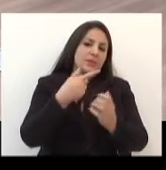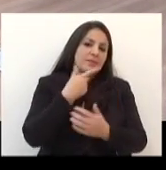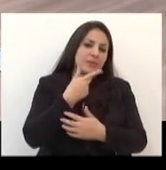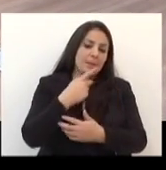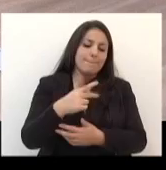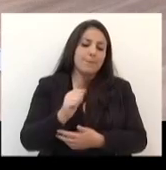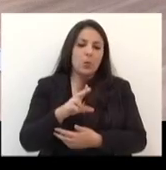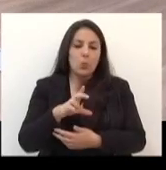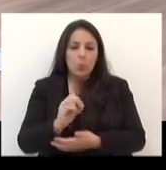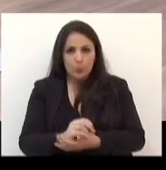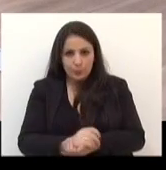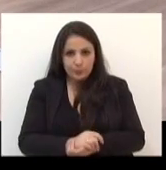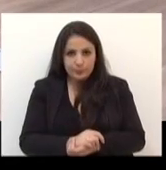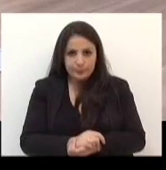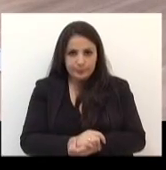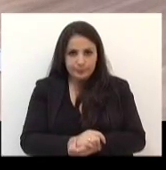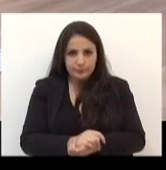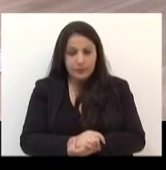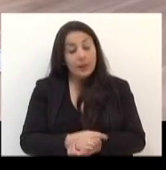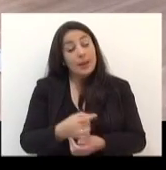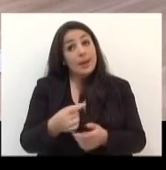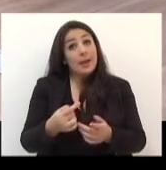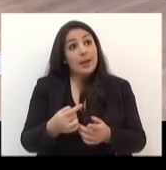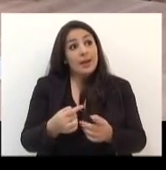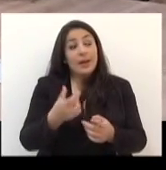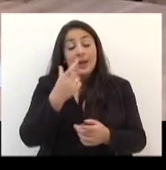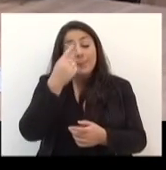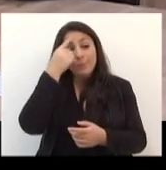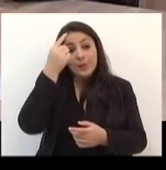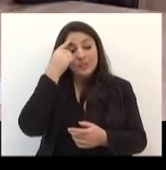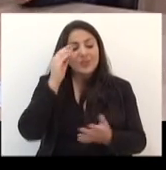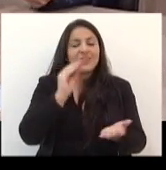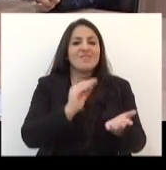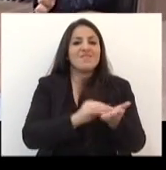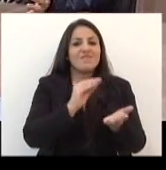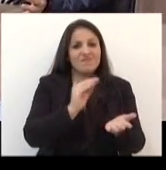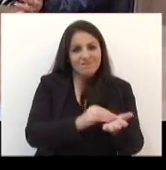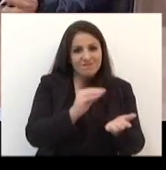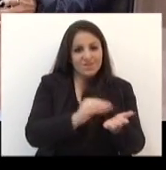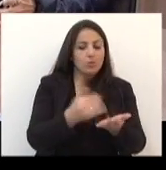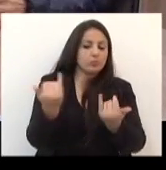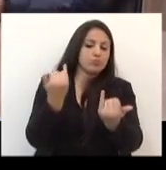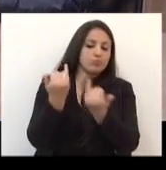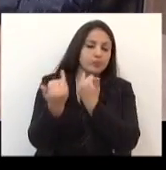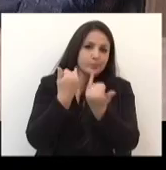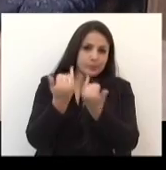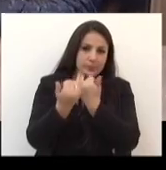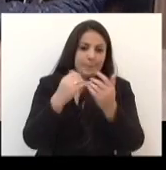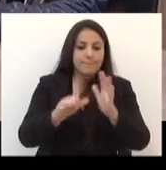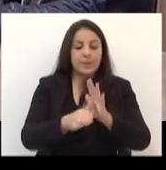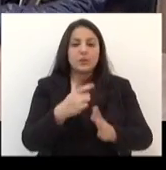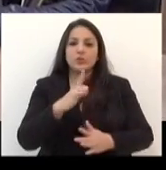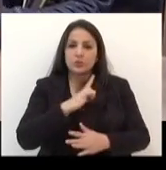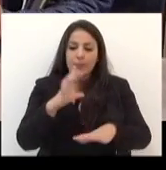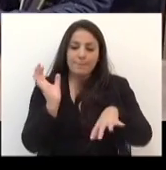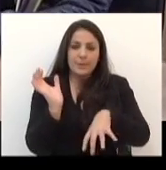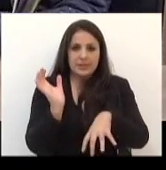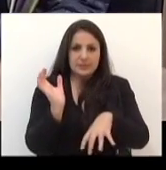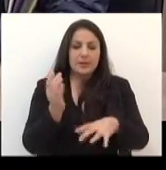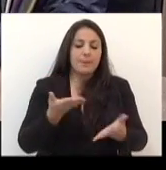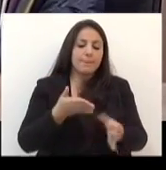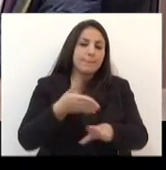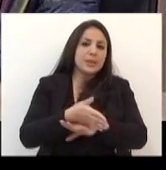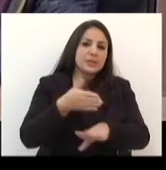Pontual? Então, primeiro, eu penso que falta informação. Assim, eu estive, inclusive, em Brasília agora, participando da cúpula